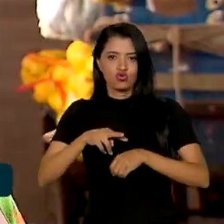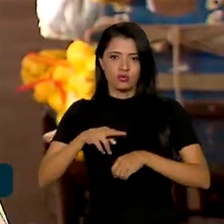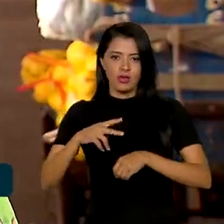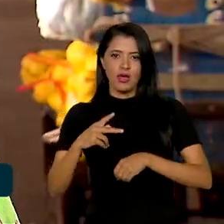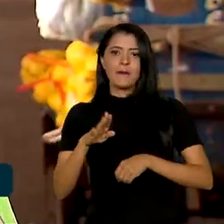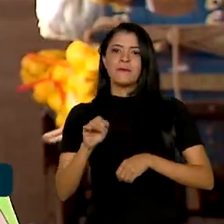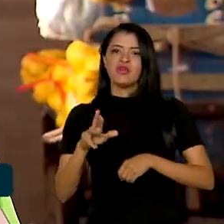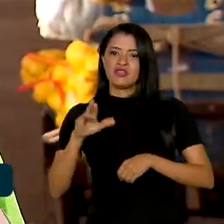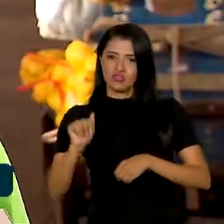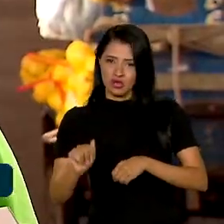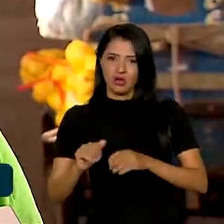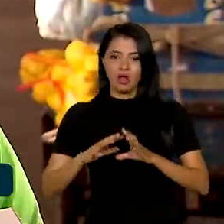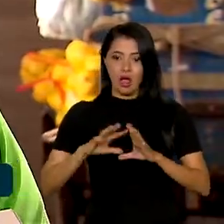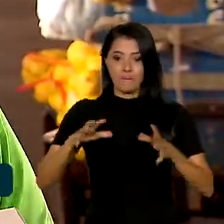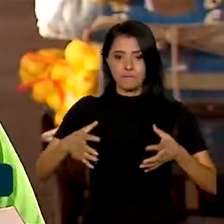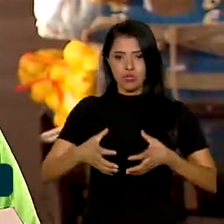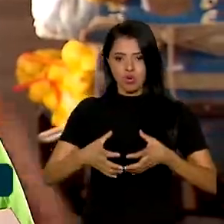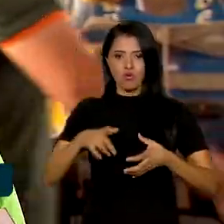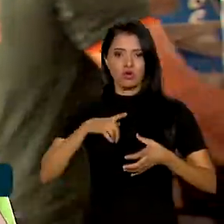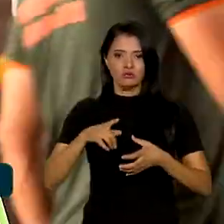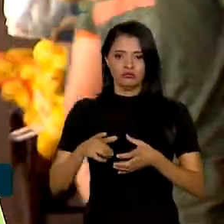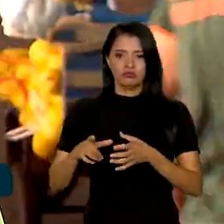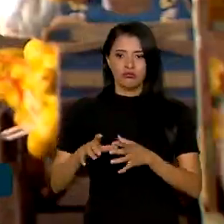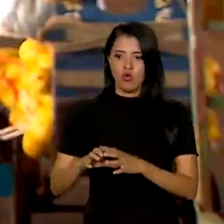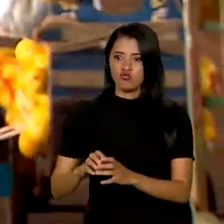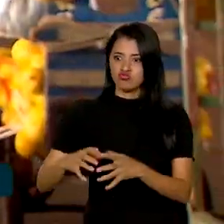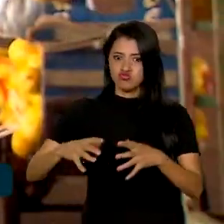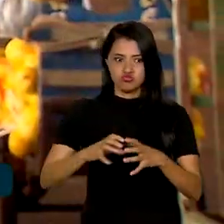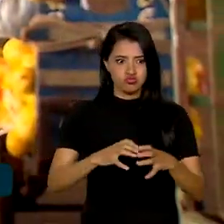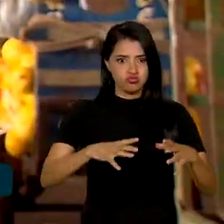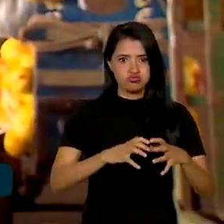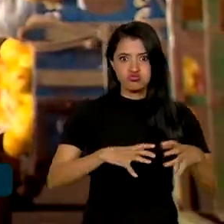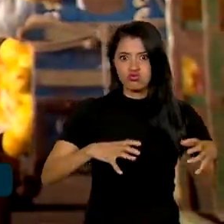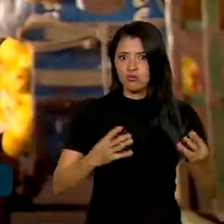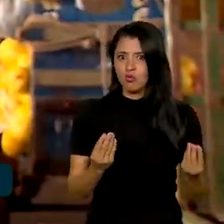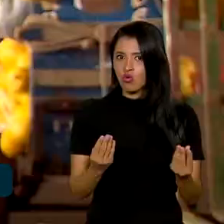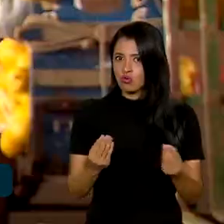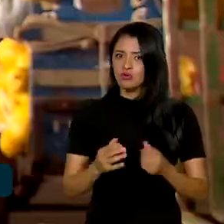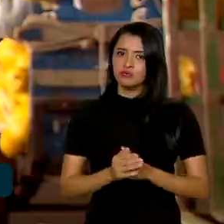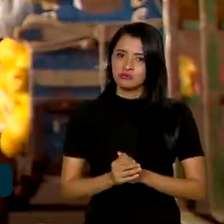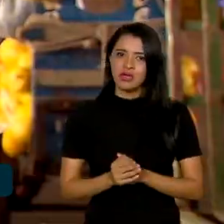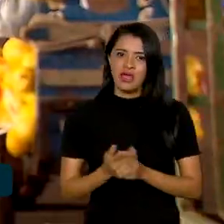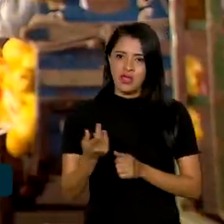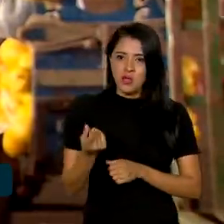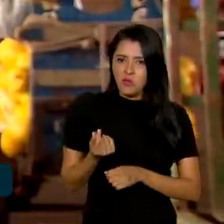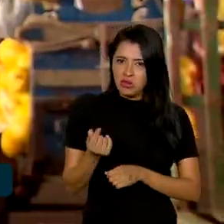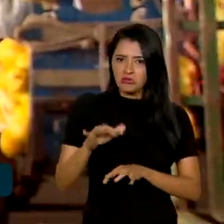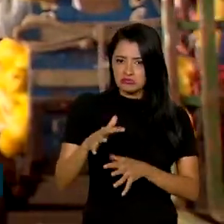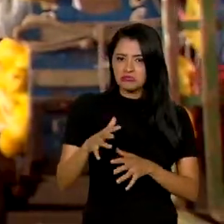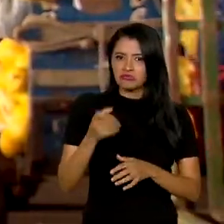e a abóbora italiana. Ela produziu bastante e também o preço foi bem razoável, foi bom.